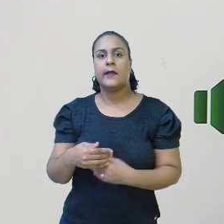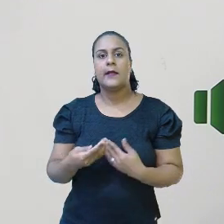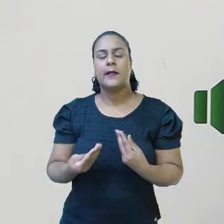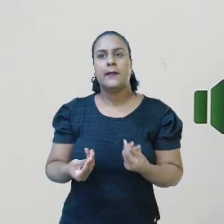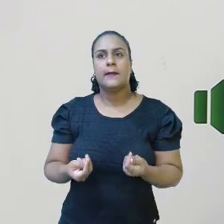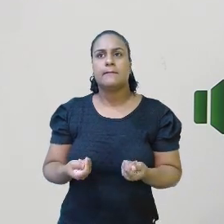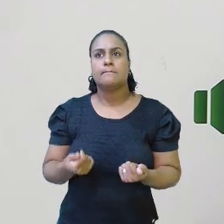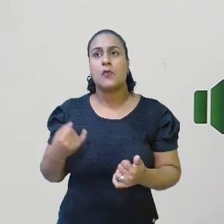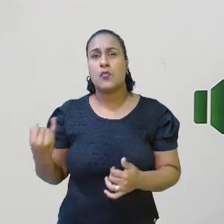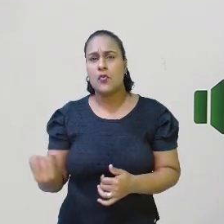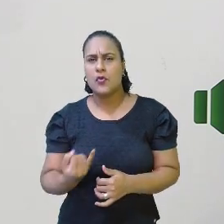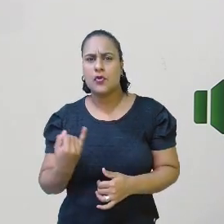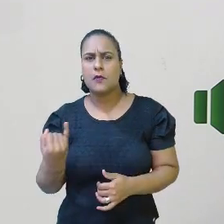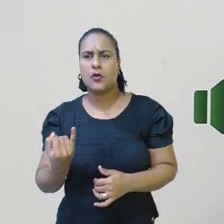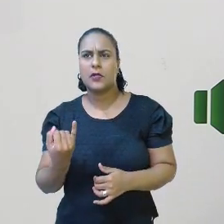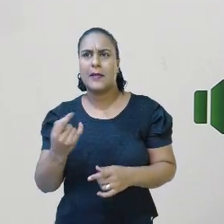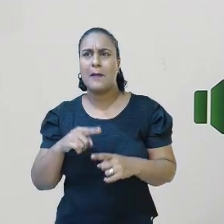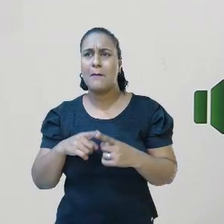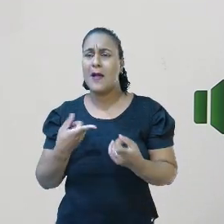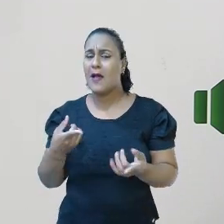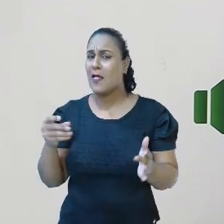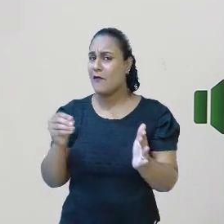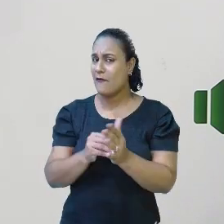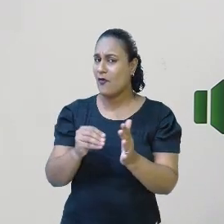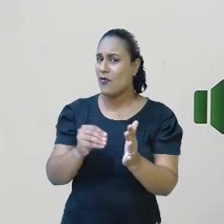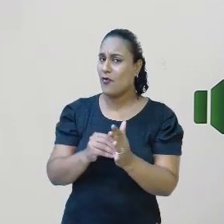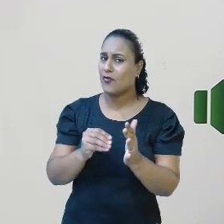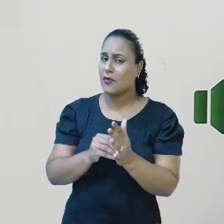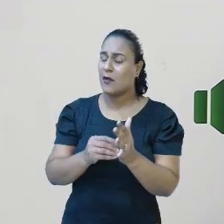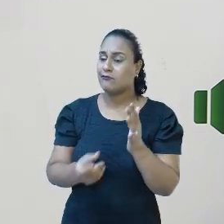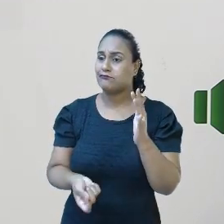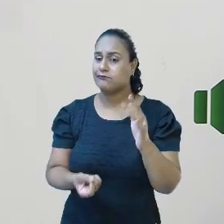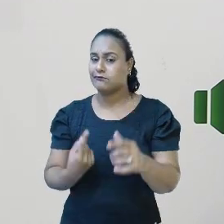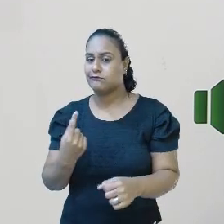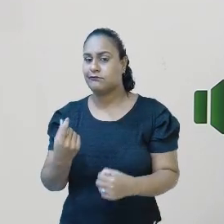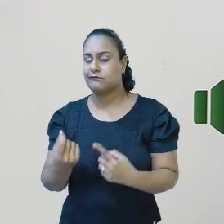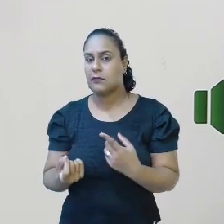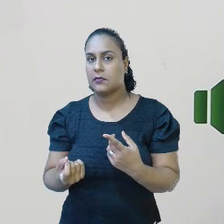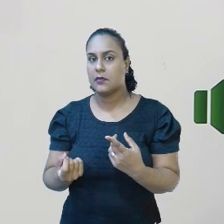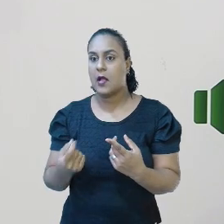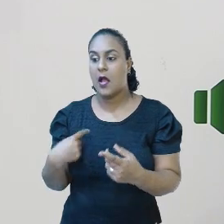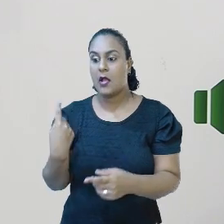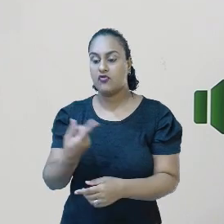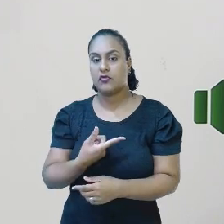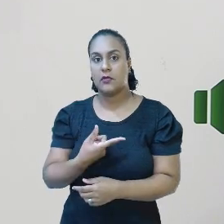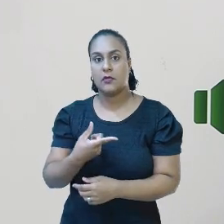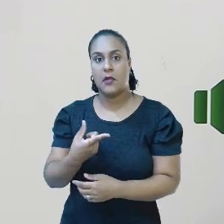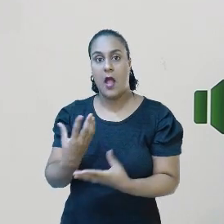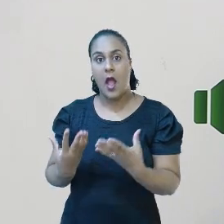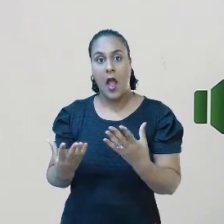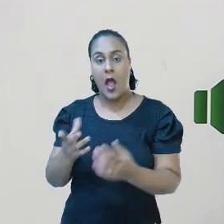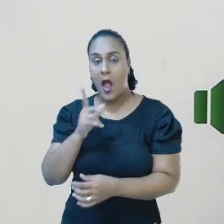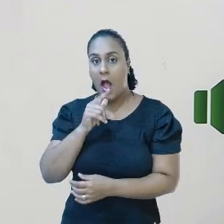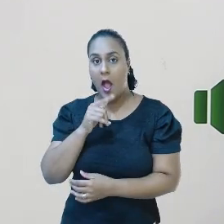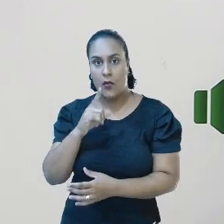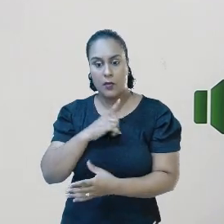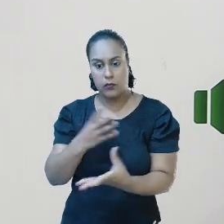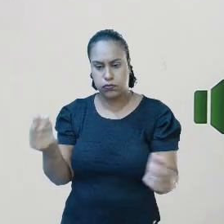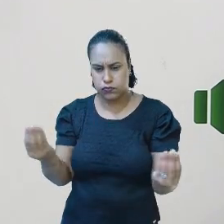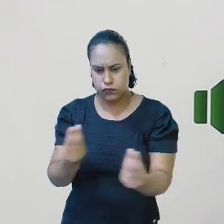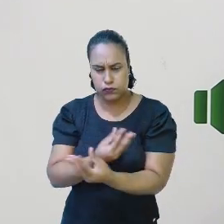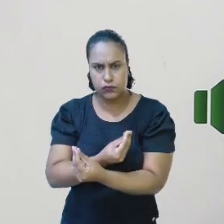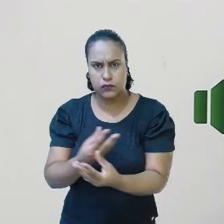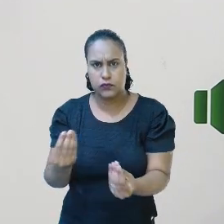que está cada vez mais escasso. Apesar de nós termos muita água no nosso planeta, não é toda ela